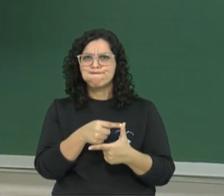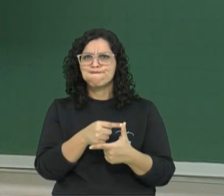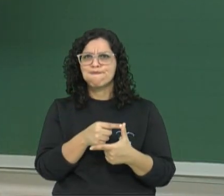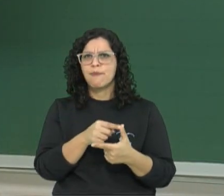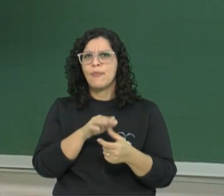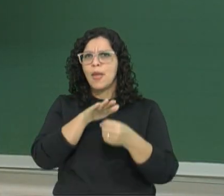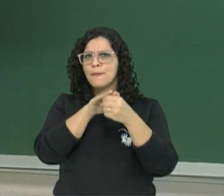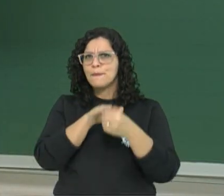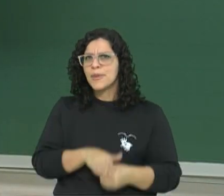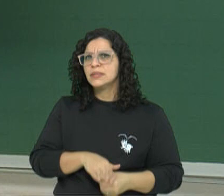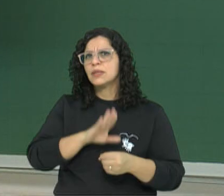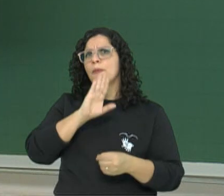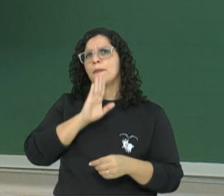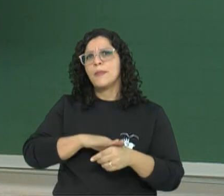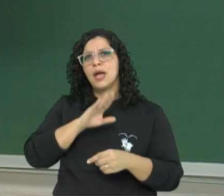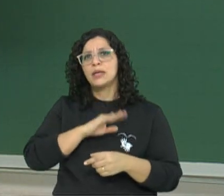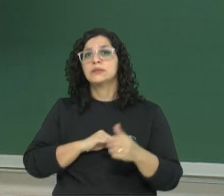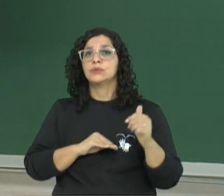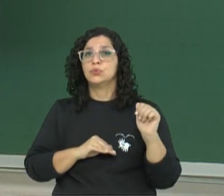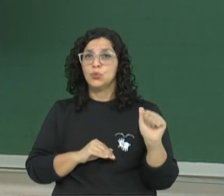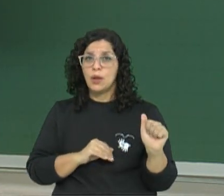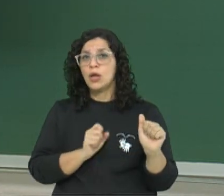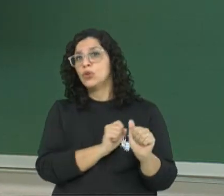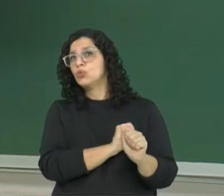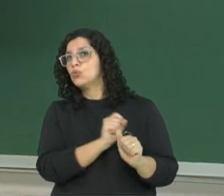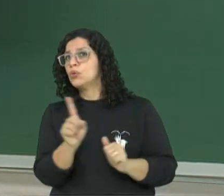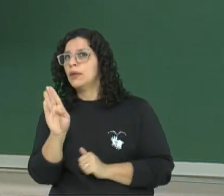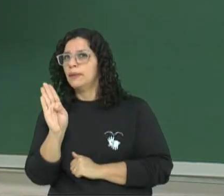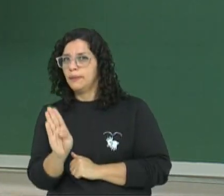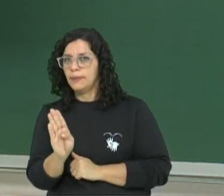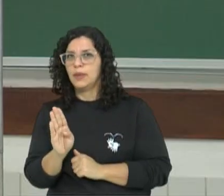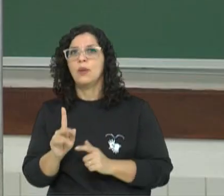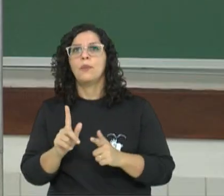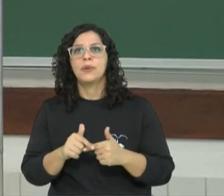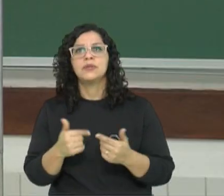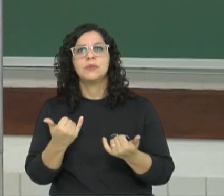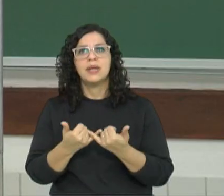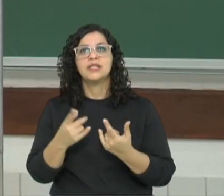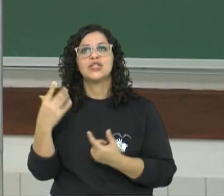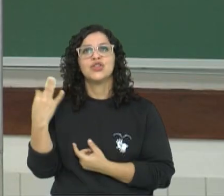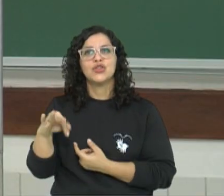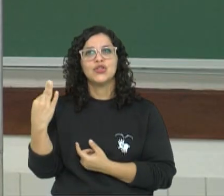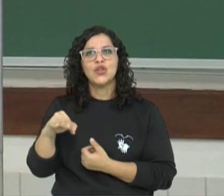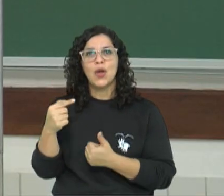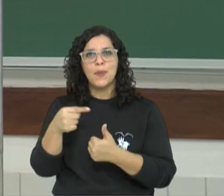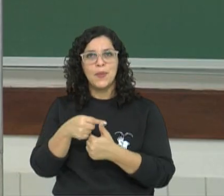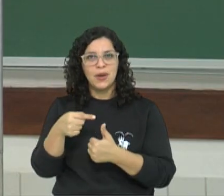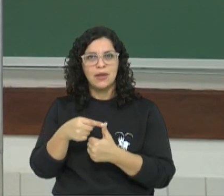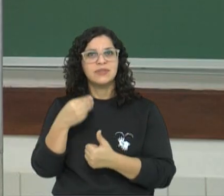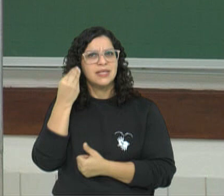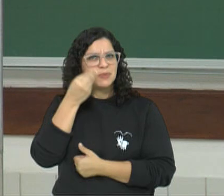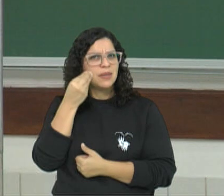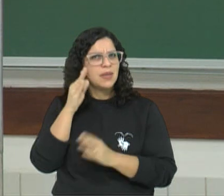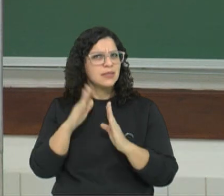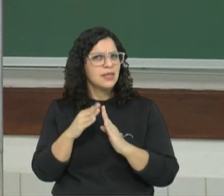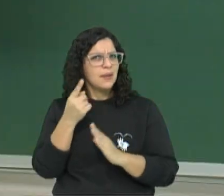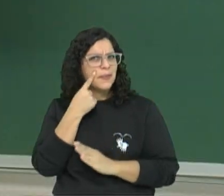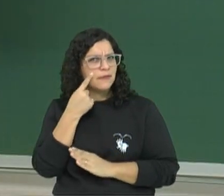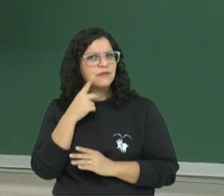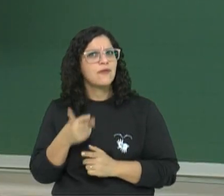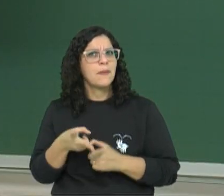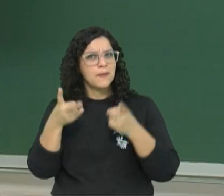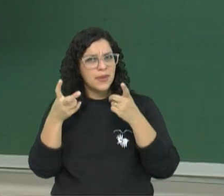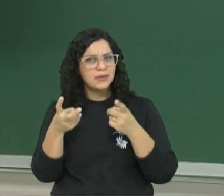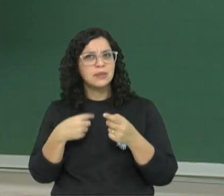vocês acabam sentindo no A é maior do que o B. Por isso que você sente, inclusive, uma dor maior. Né? Se você fizer esse experimento, aí tu vai perceber